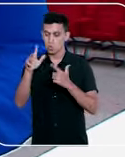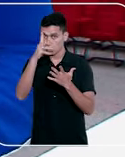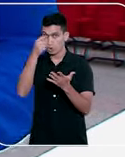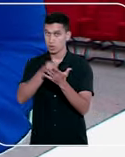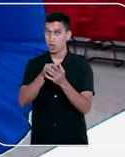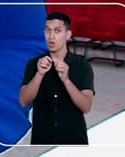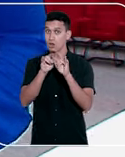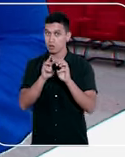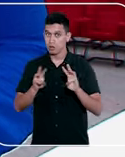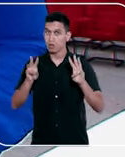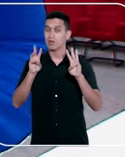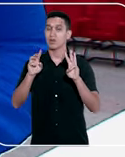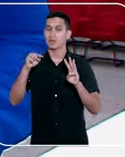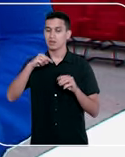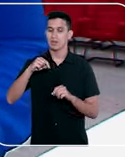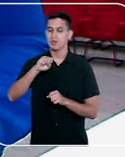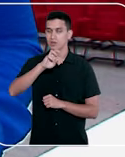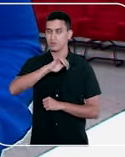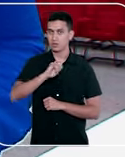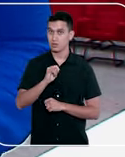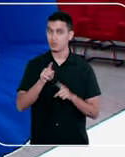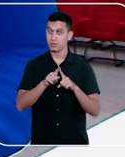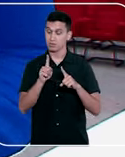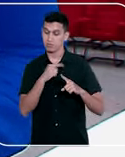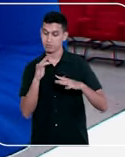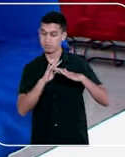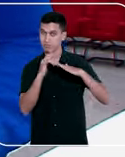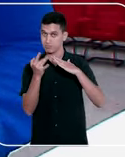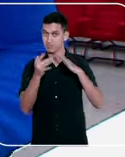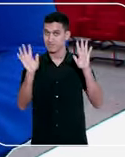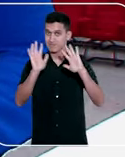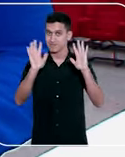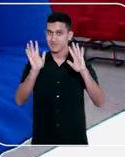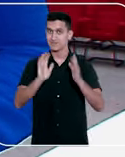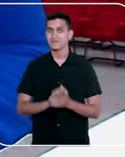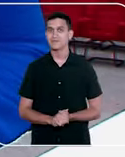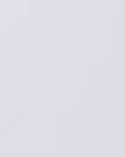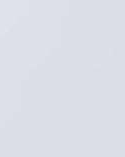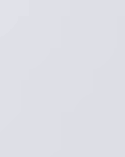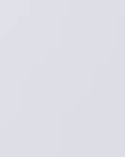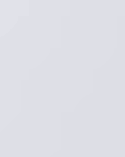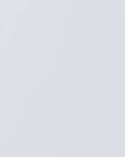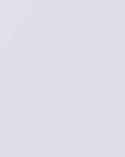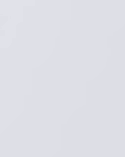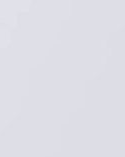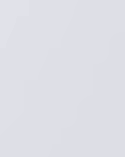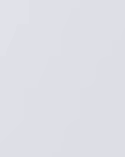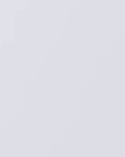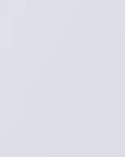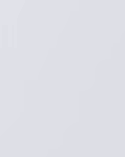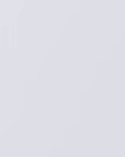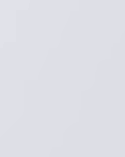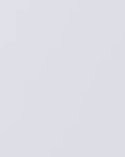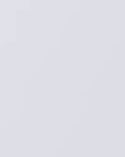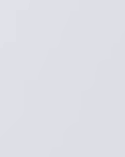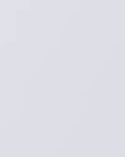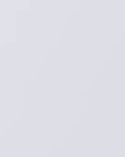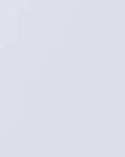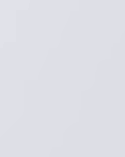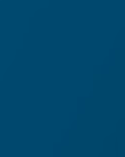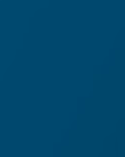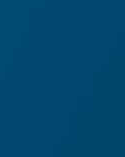outras notícias no site do STJ e nas nossas redes sociais. Até a próxima!